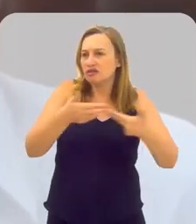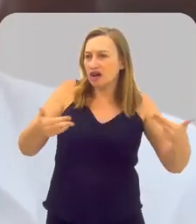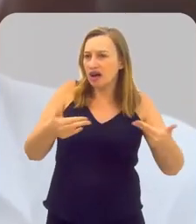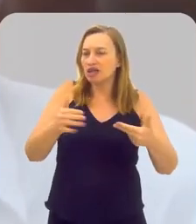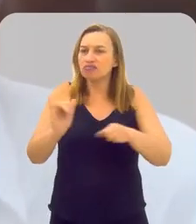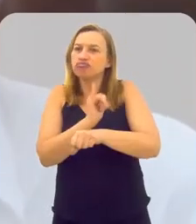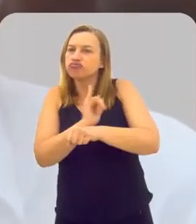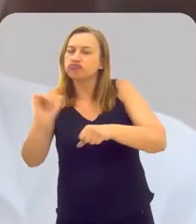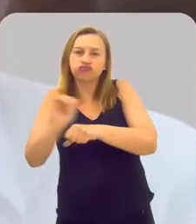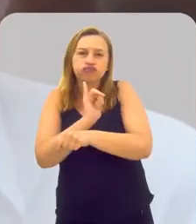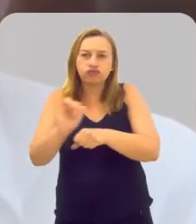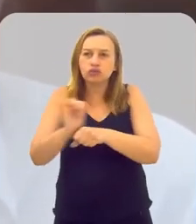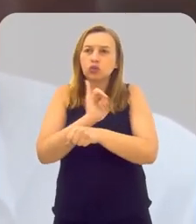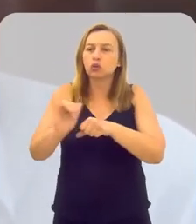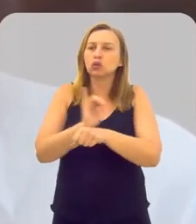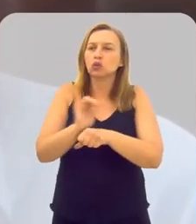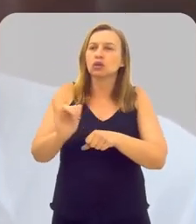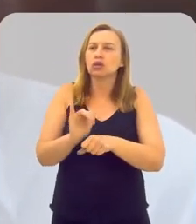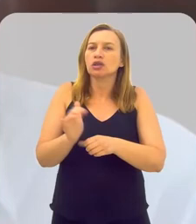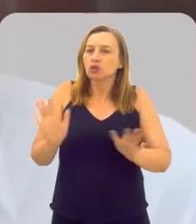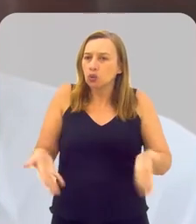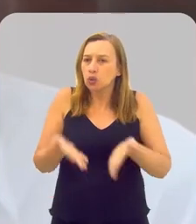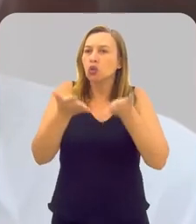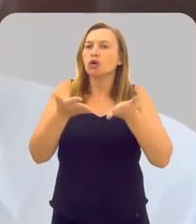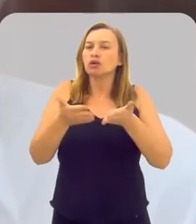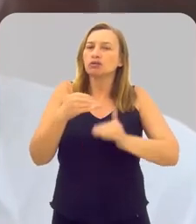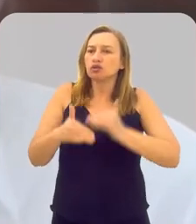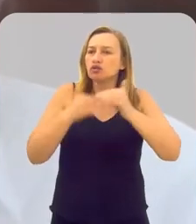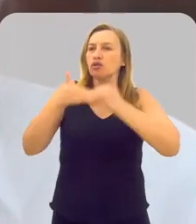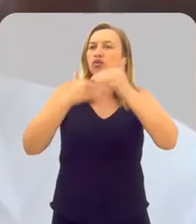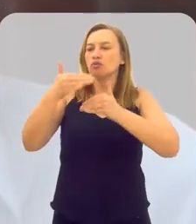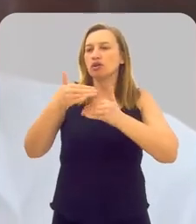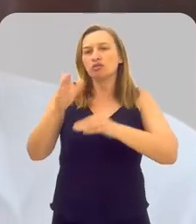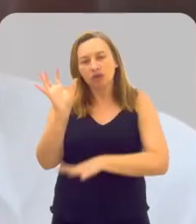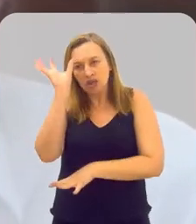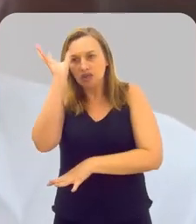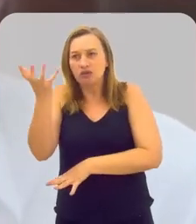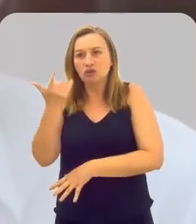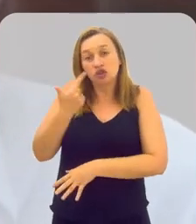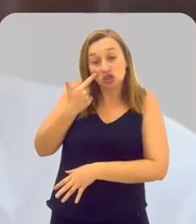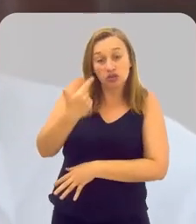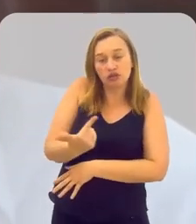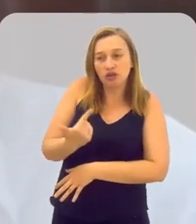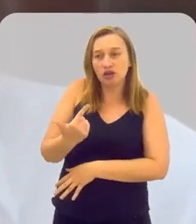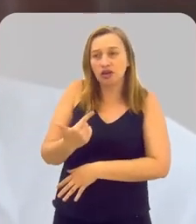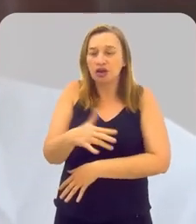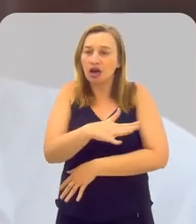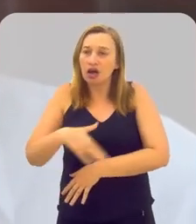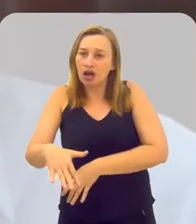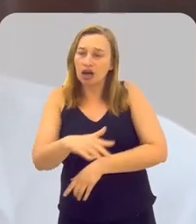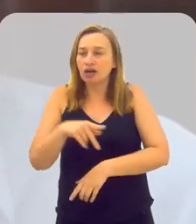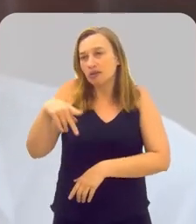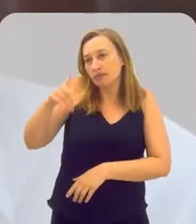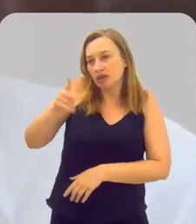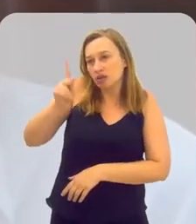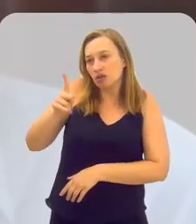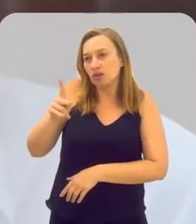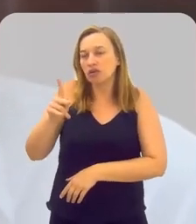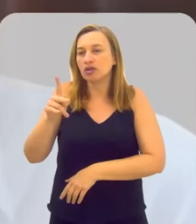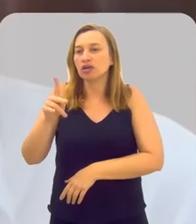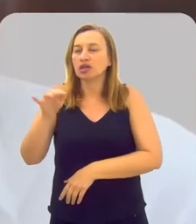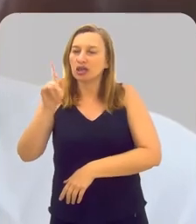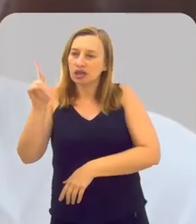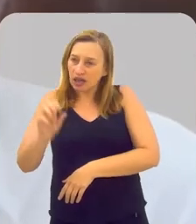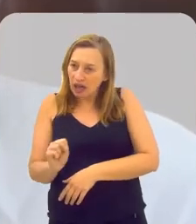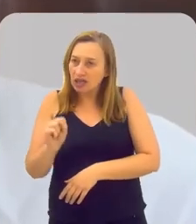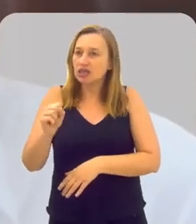precisa desenvolver. Existem diversos mecanismos de estímulo ao desenvolvimento dessas soluções. Quando a gente olha o